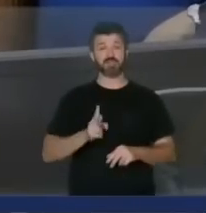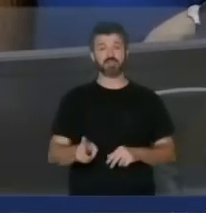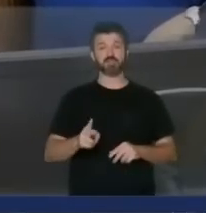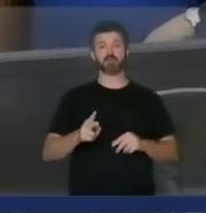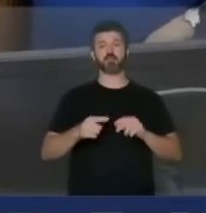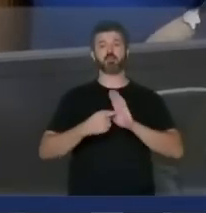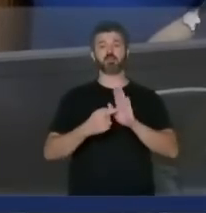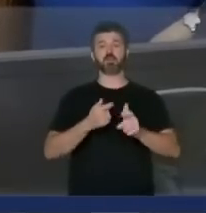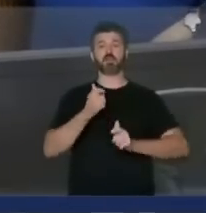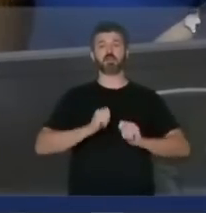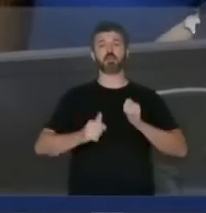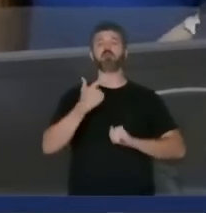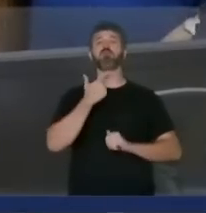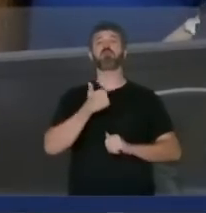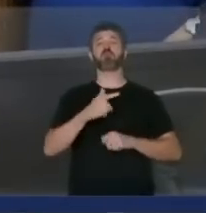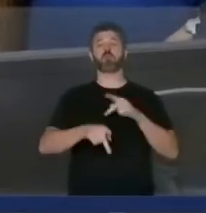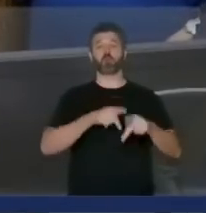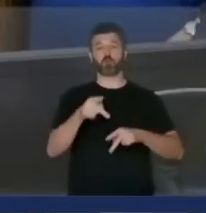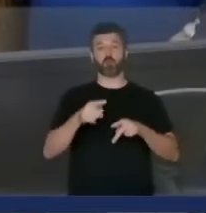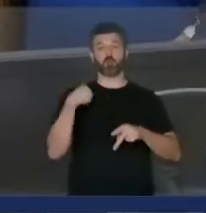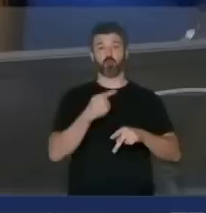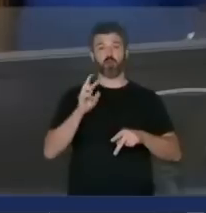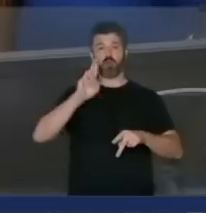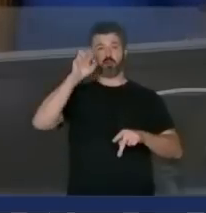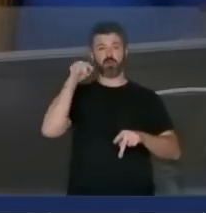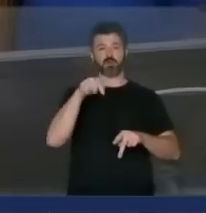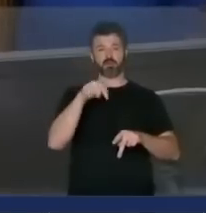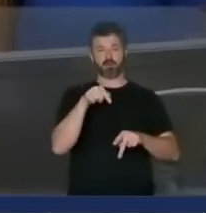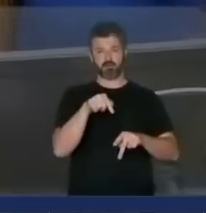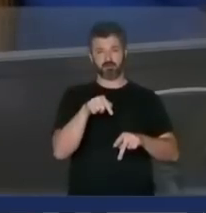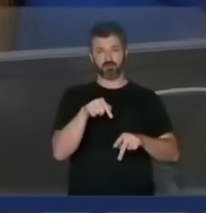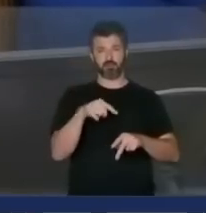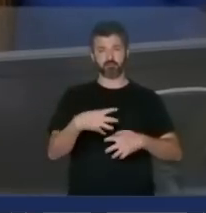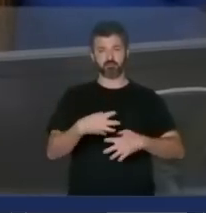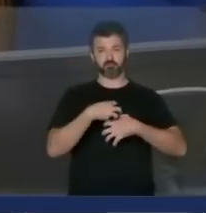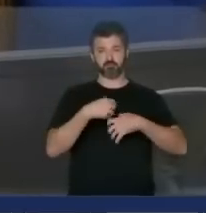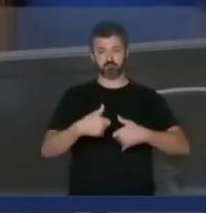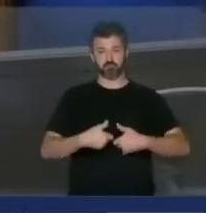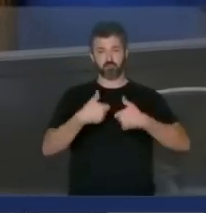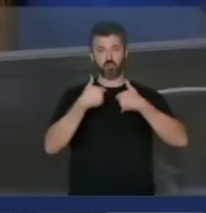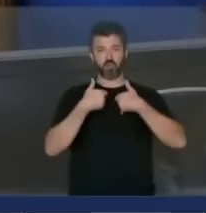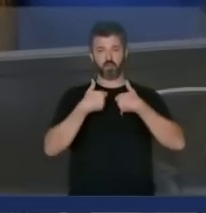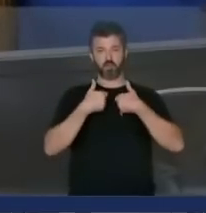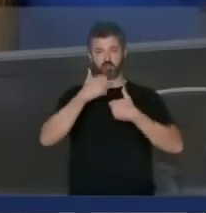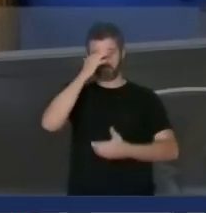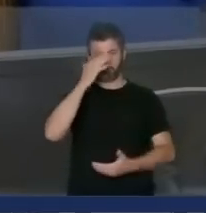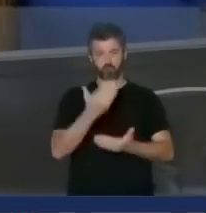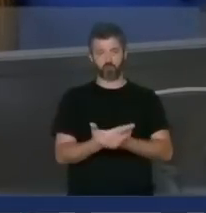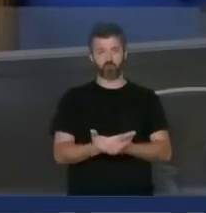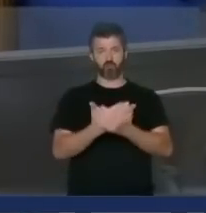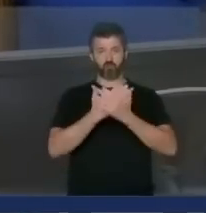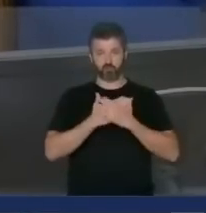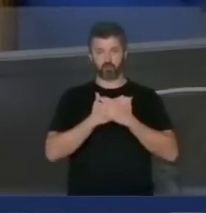os anseios de cada cidadão por nós representados. Sinto-me honrado pela confiança a mim